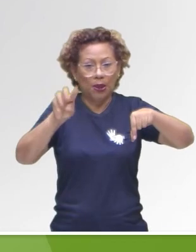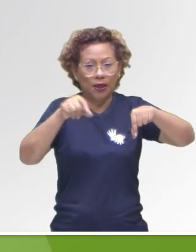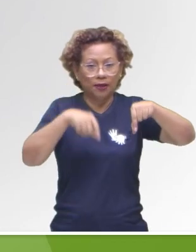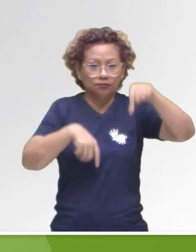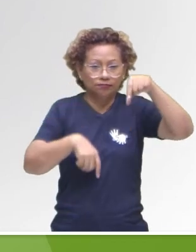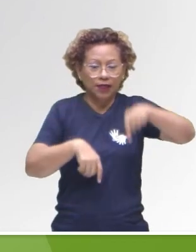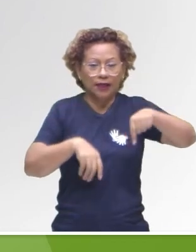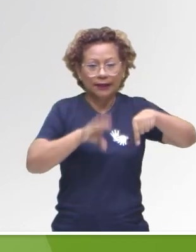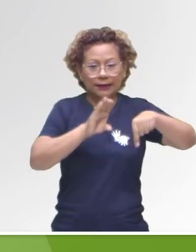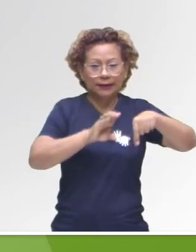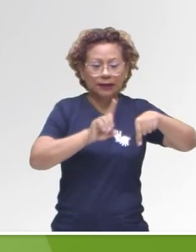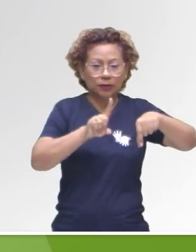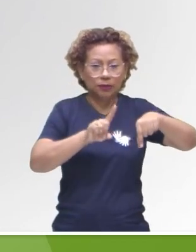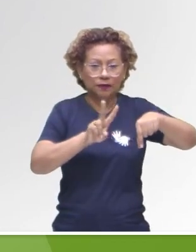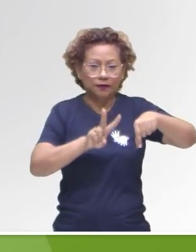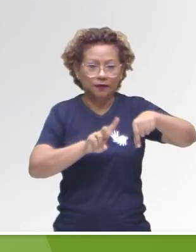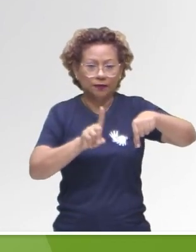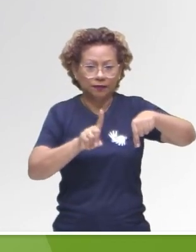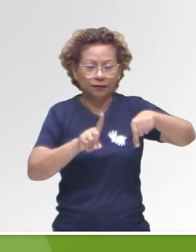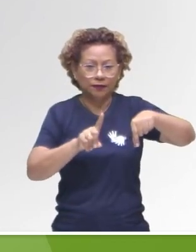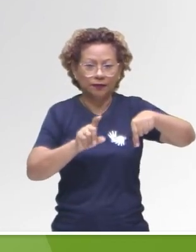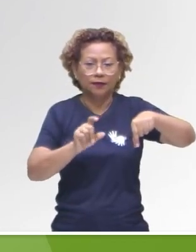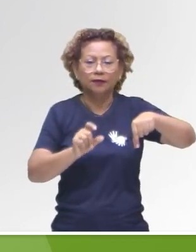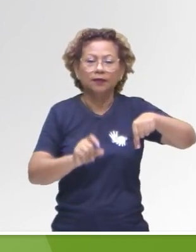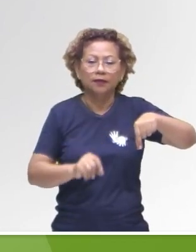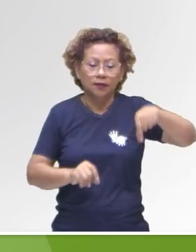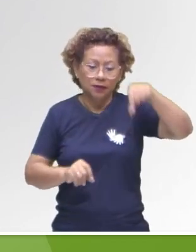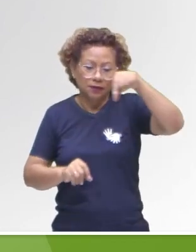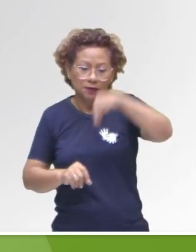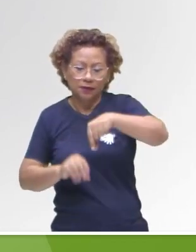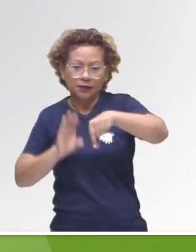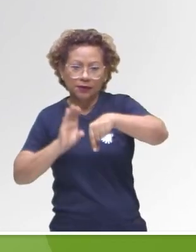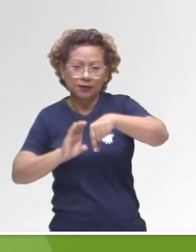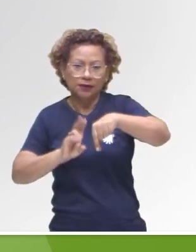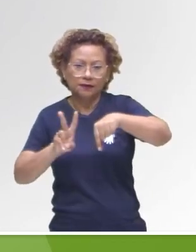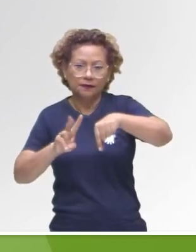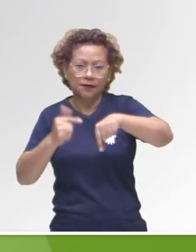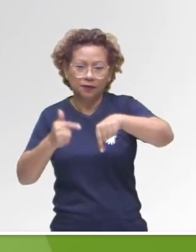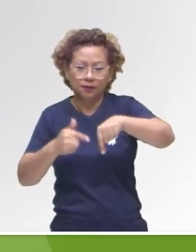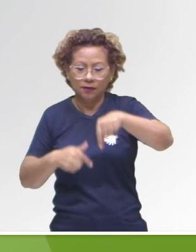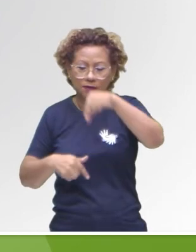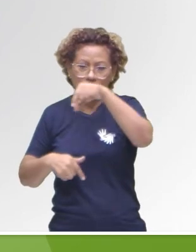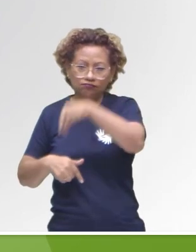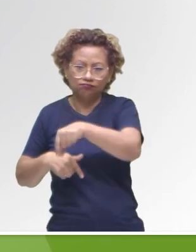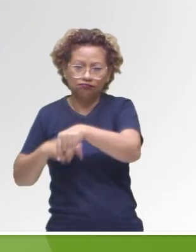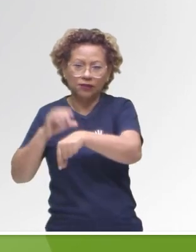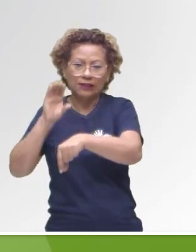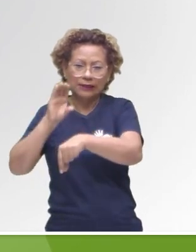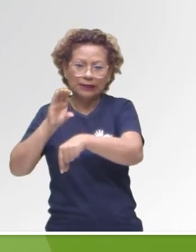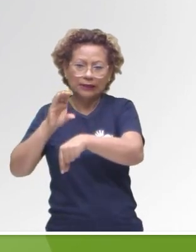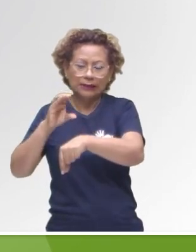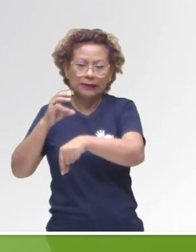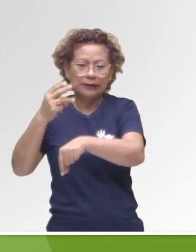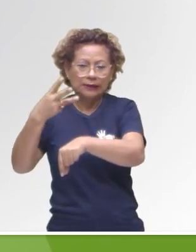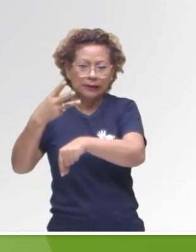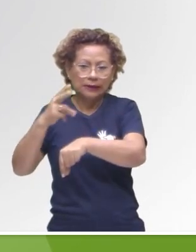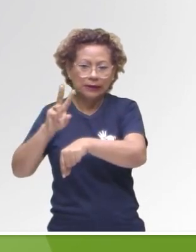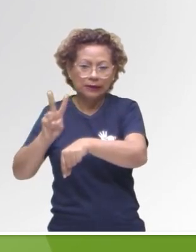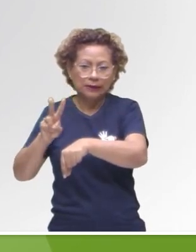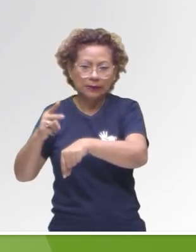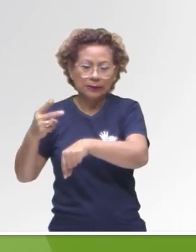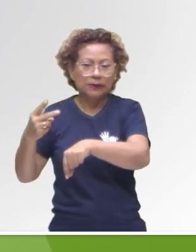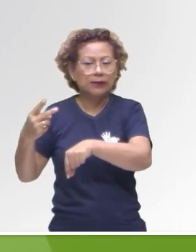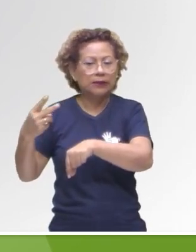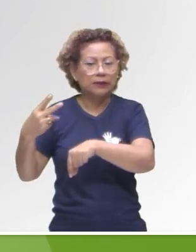vale 6 e o C3 vale 12, tá certo? Agora, segundo a característica que a